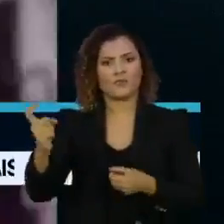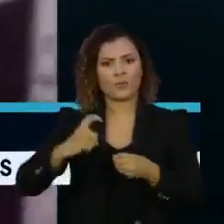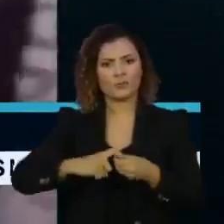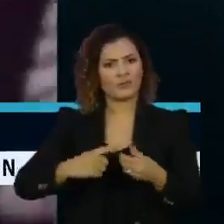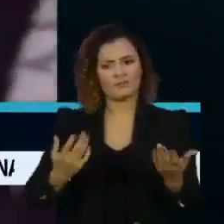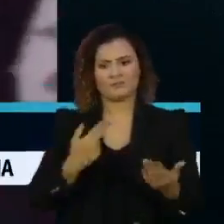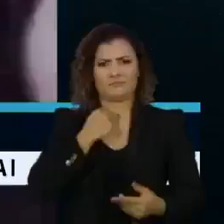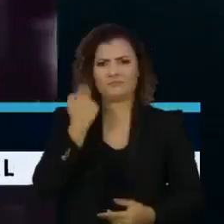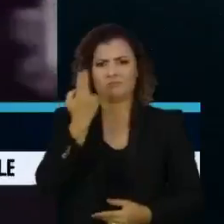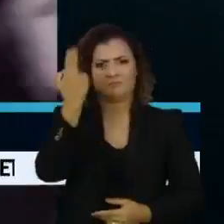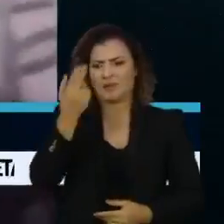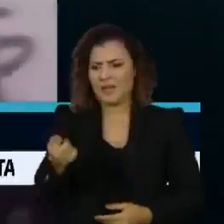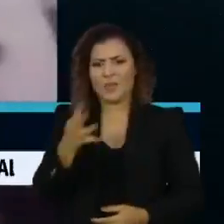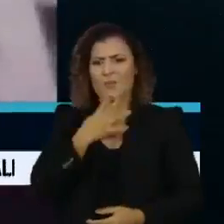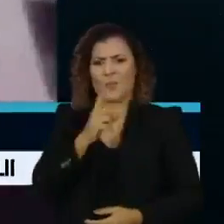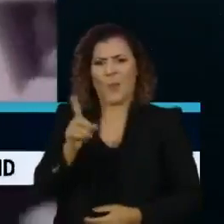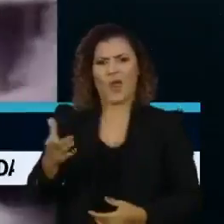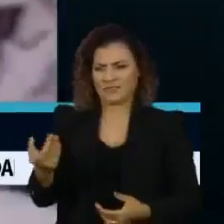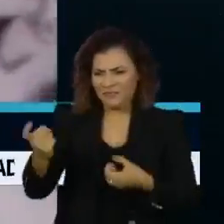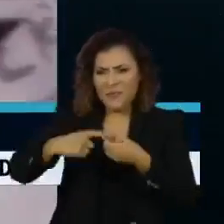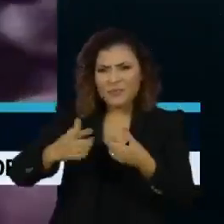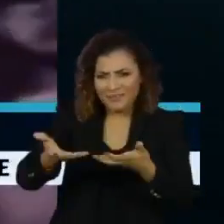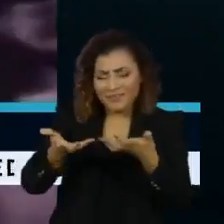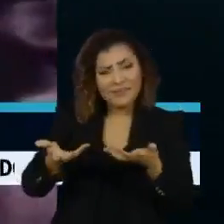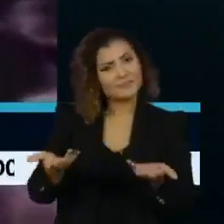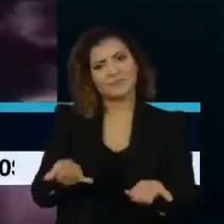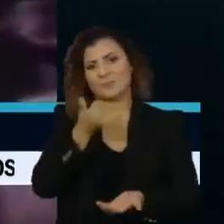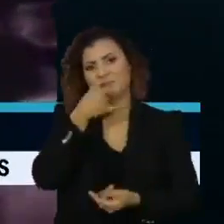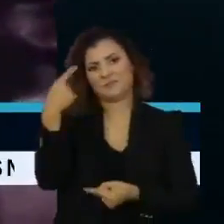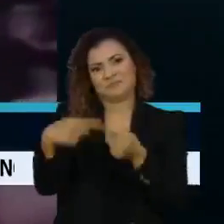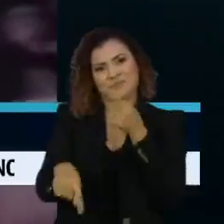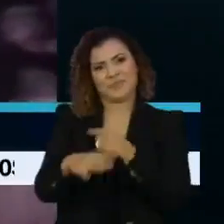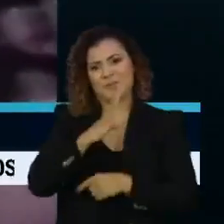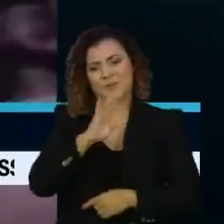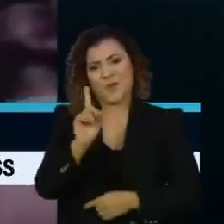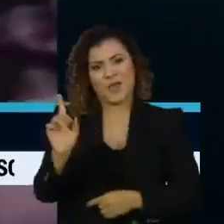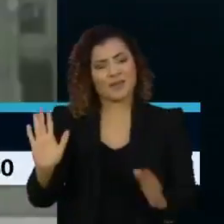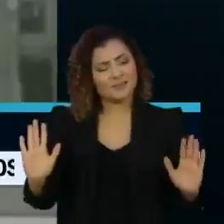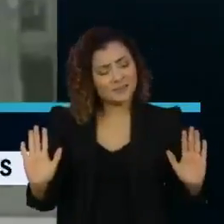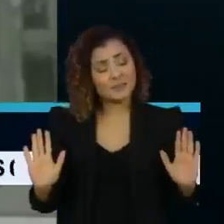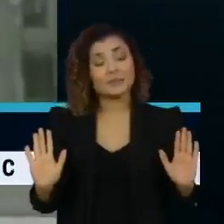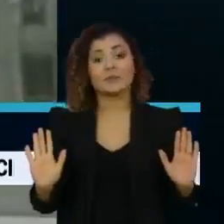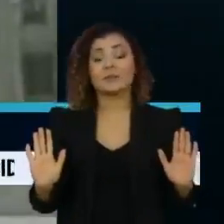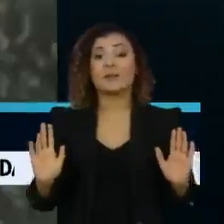menor conhecimento. Mas não há uma outra versão boa da ditadura.